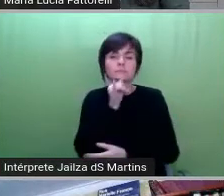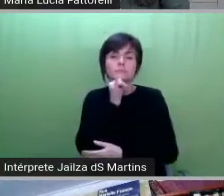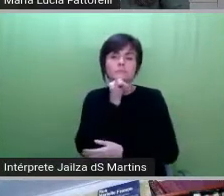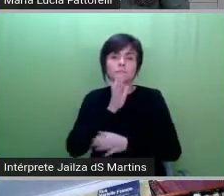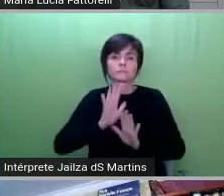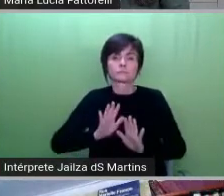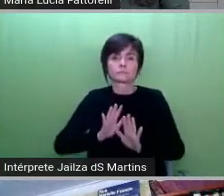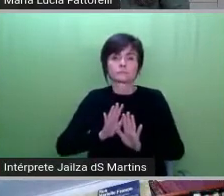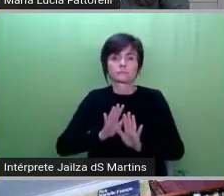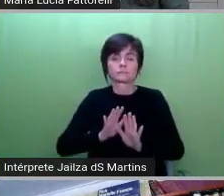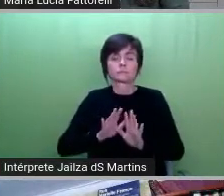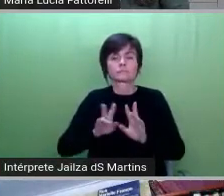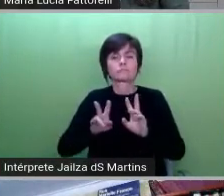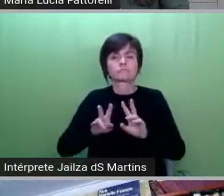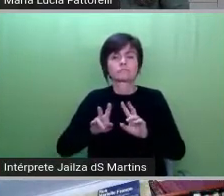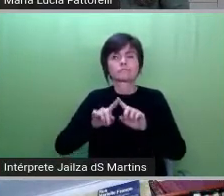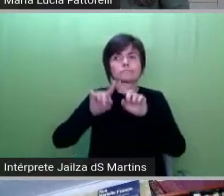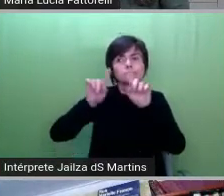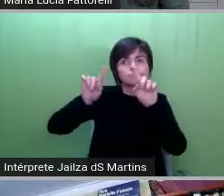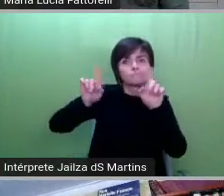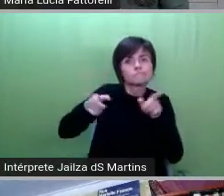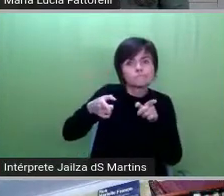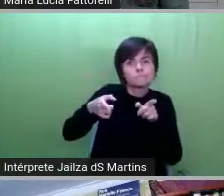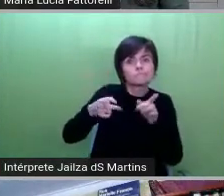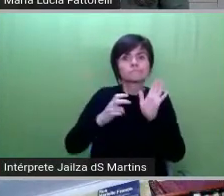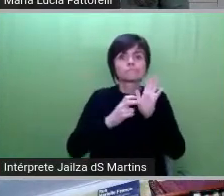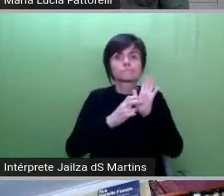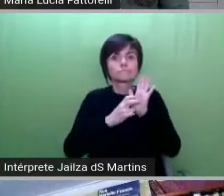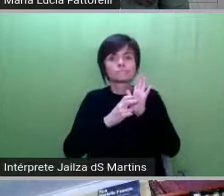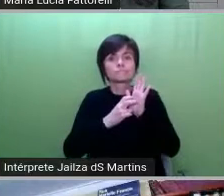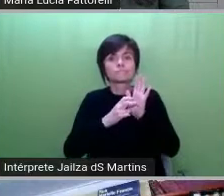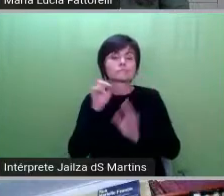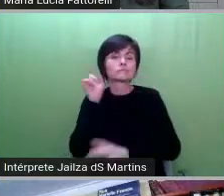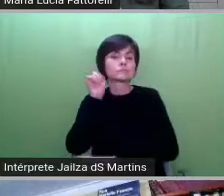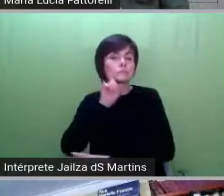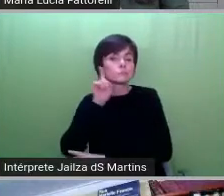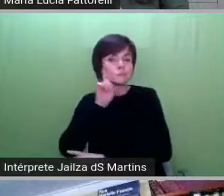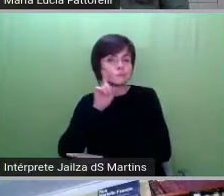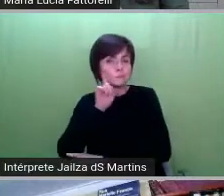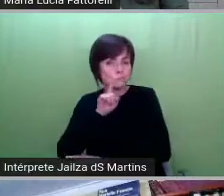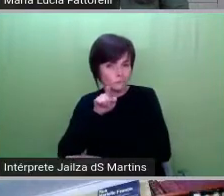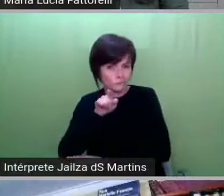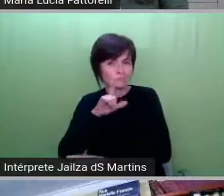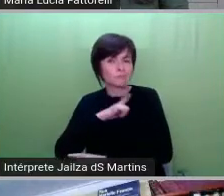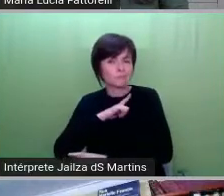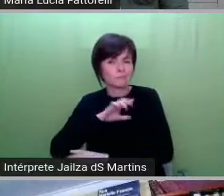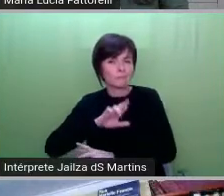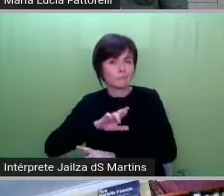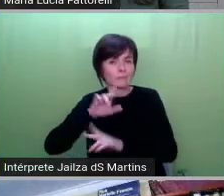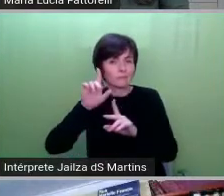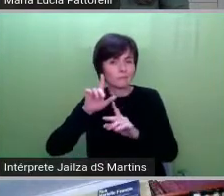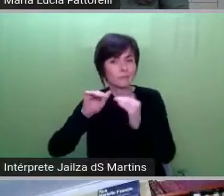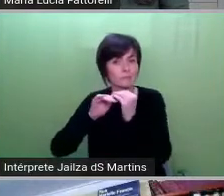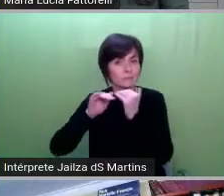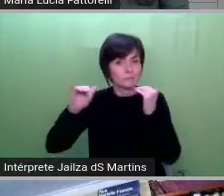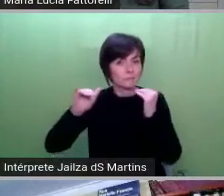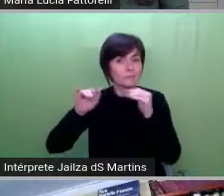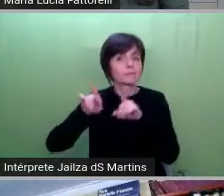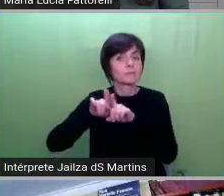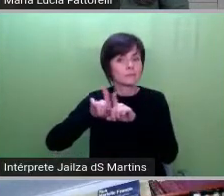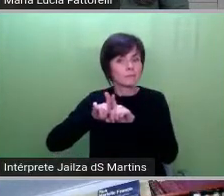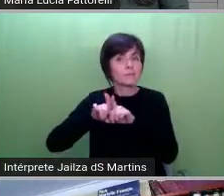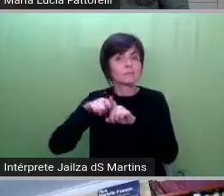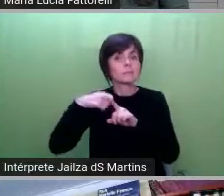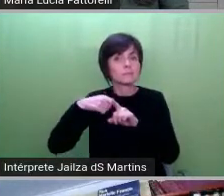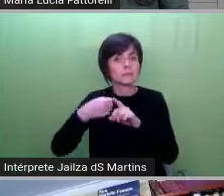Aí, fazendo um parênteses também, o Banco Central americano tem, além da função de estabilidade monetária, tem a função de criação